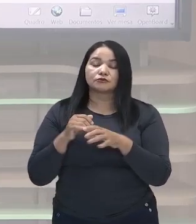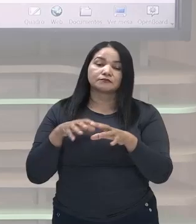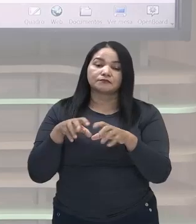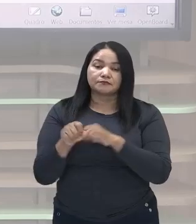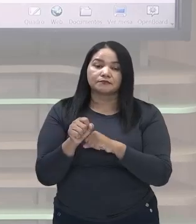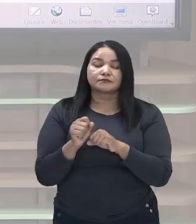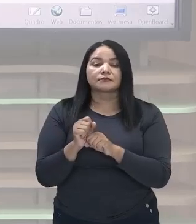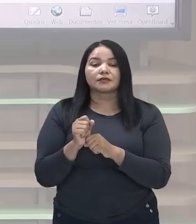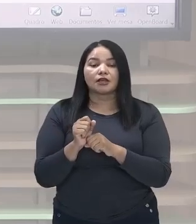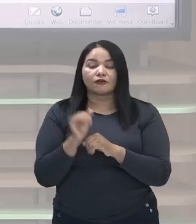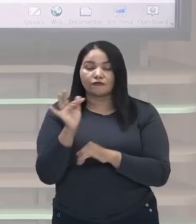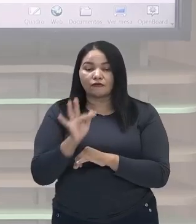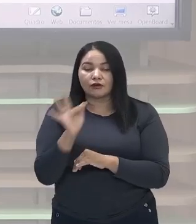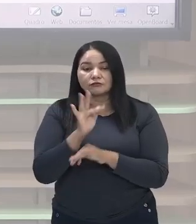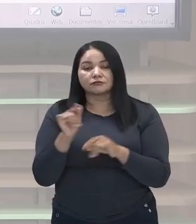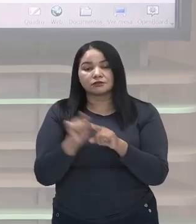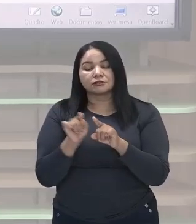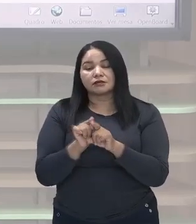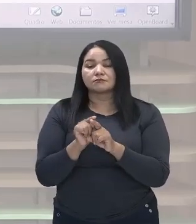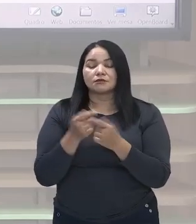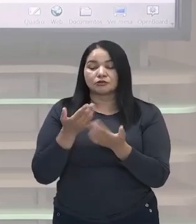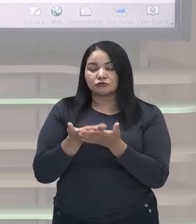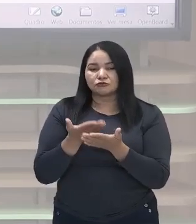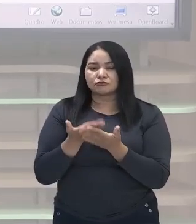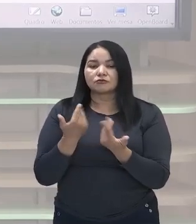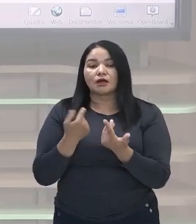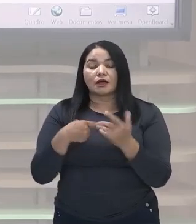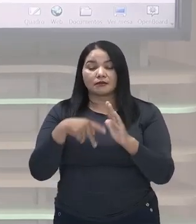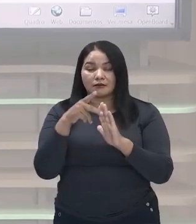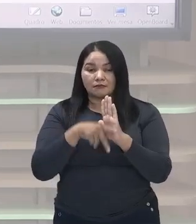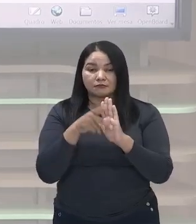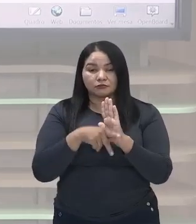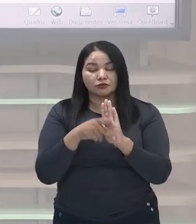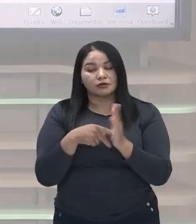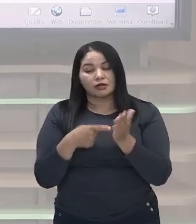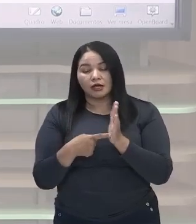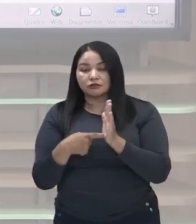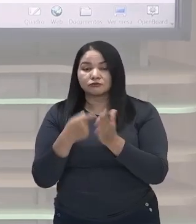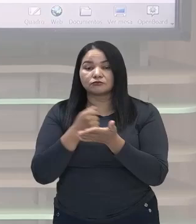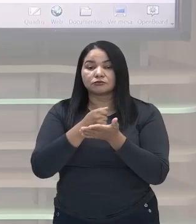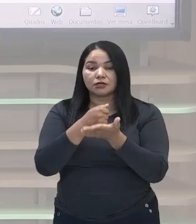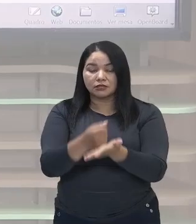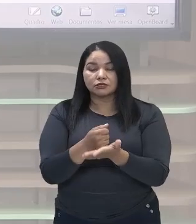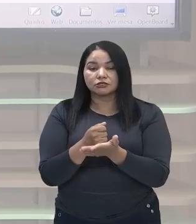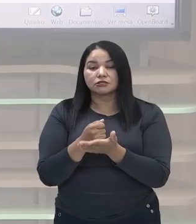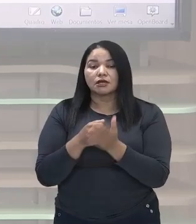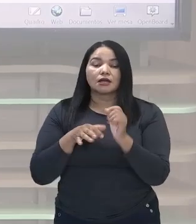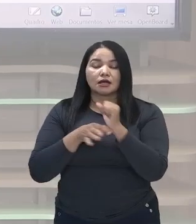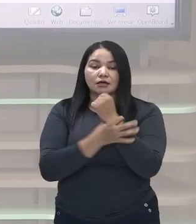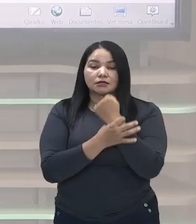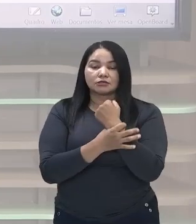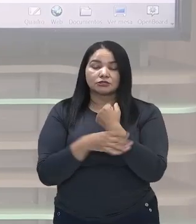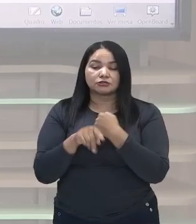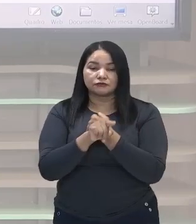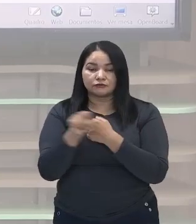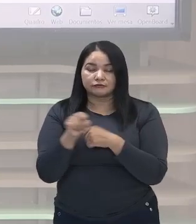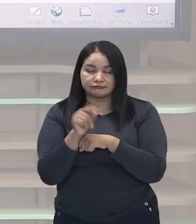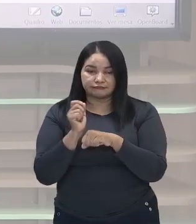na empresa. Então é um programa, importante para garantir a inserção de vocês no mercado de